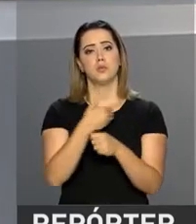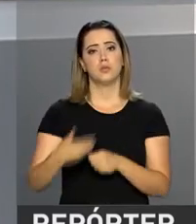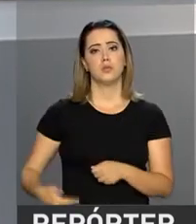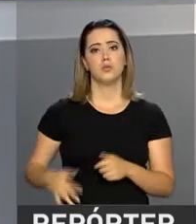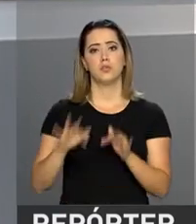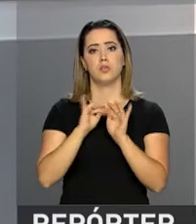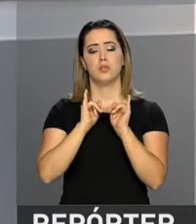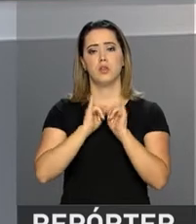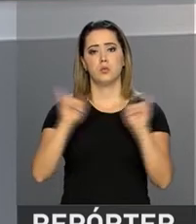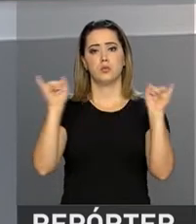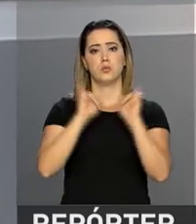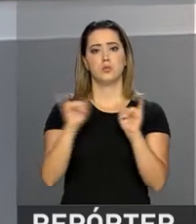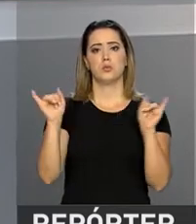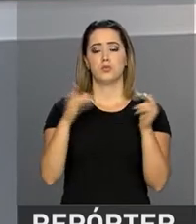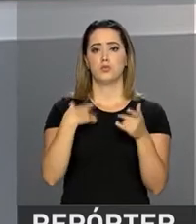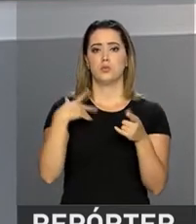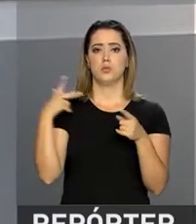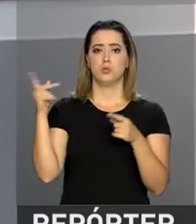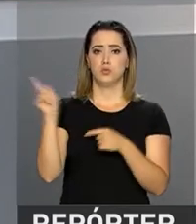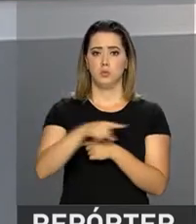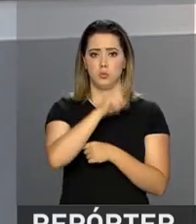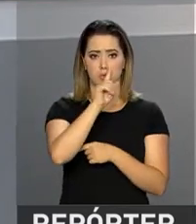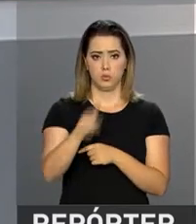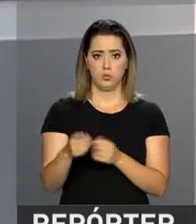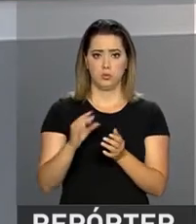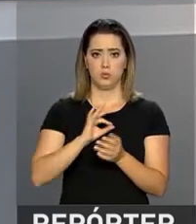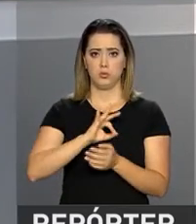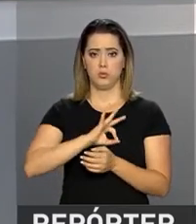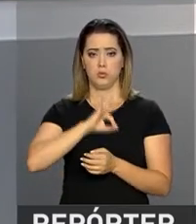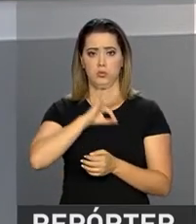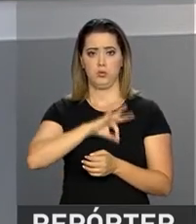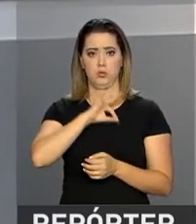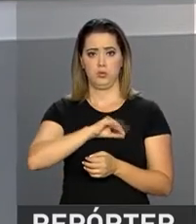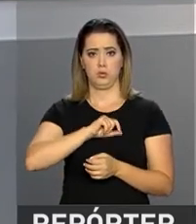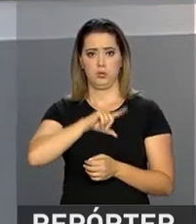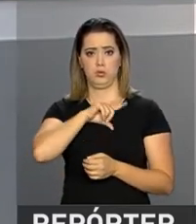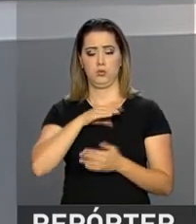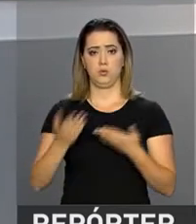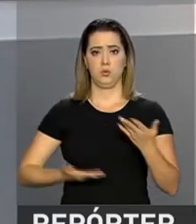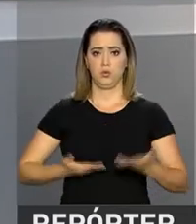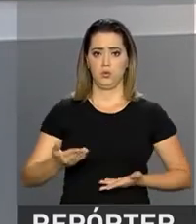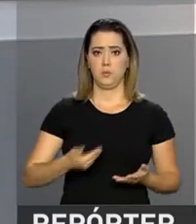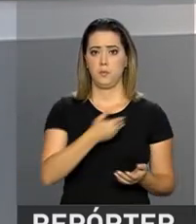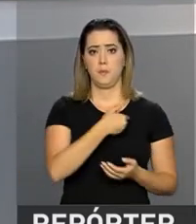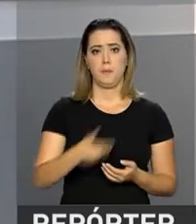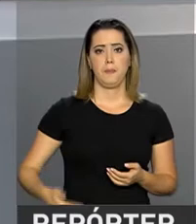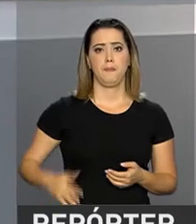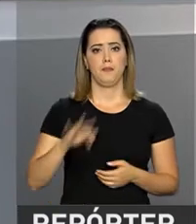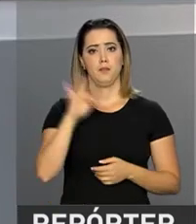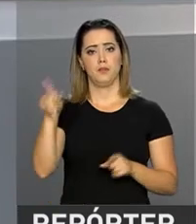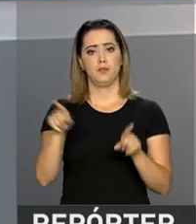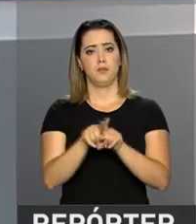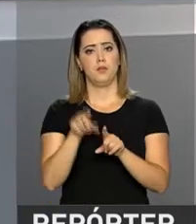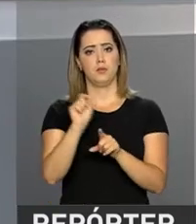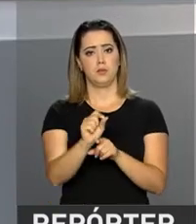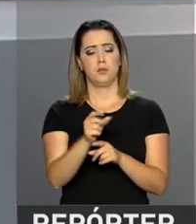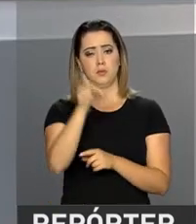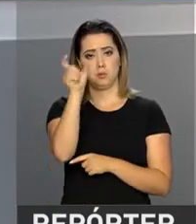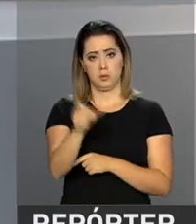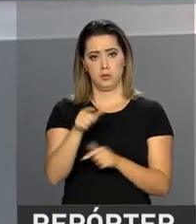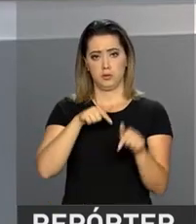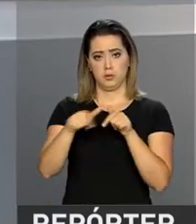anunciou uma série de medidas como o cancelamento de riso de reajustes para servidores públicos federais e para cargos